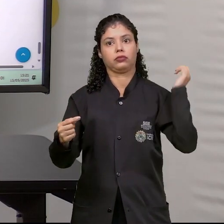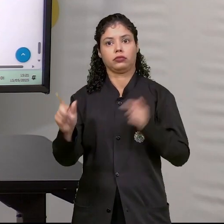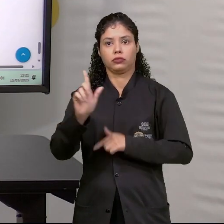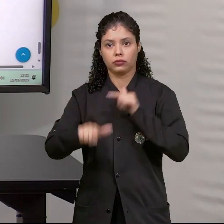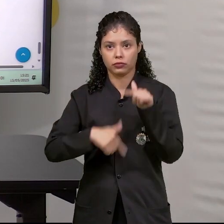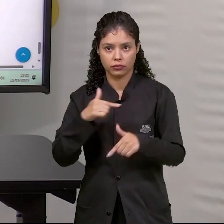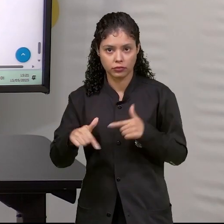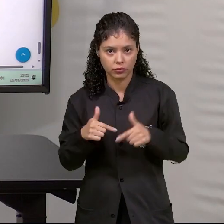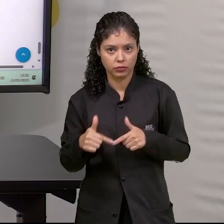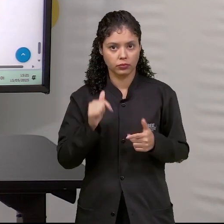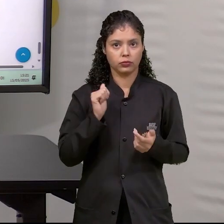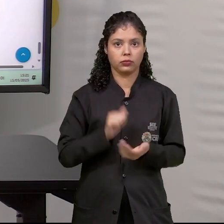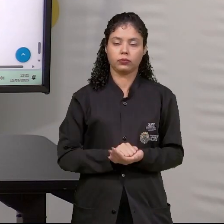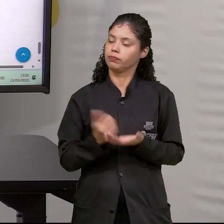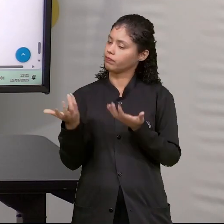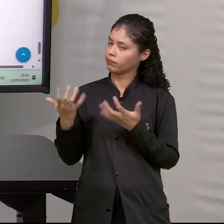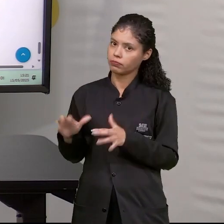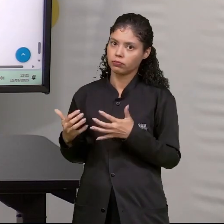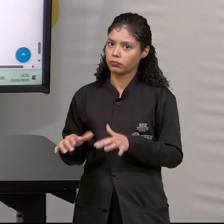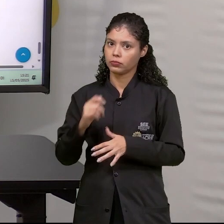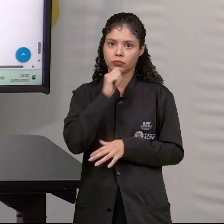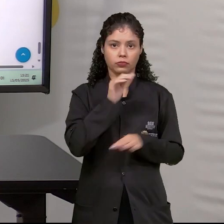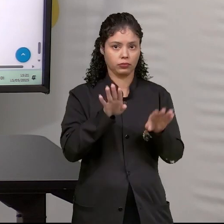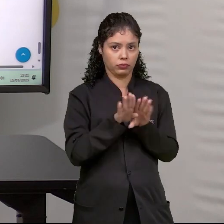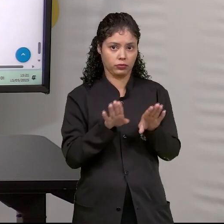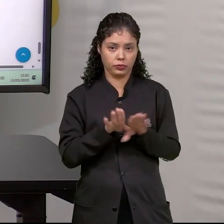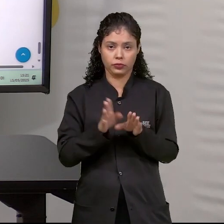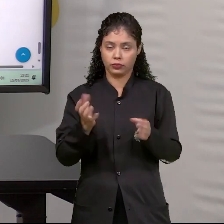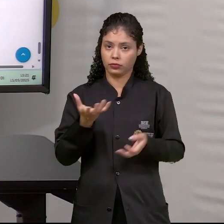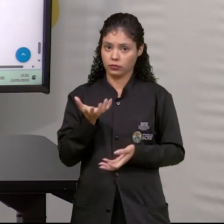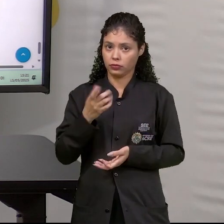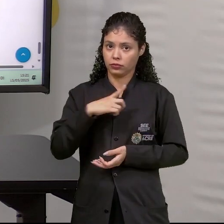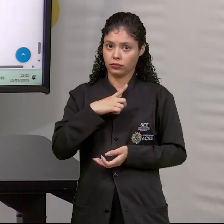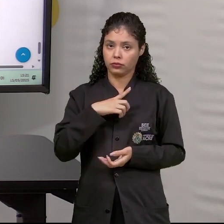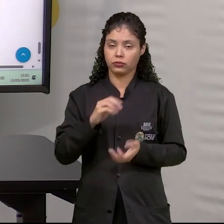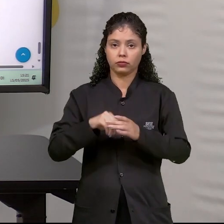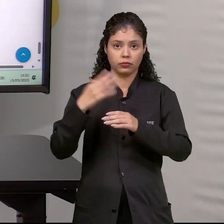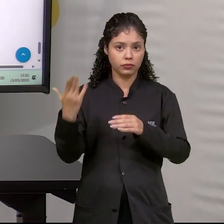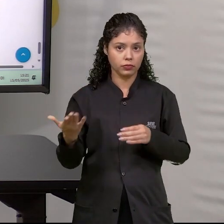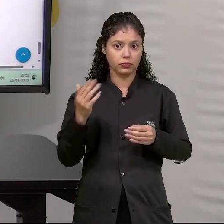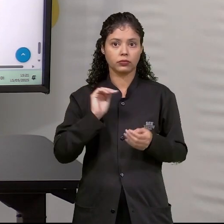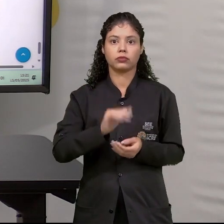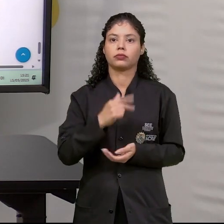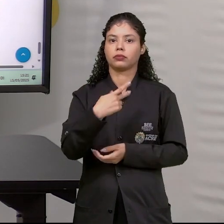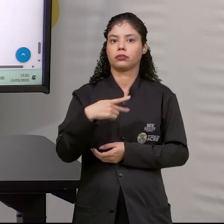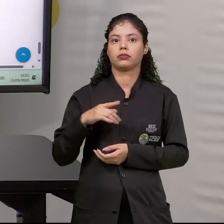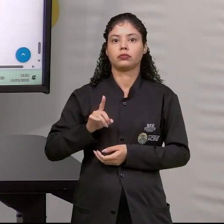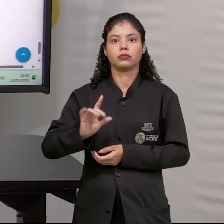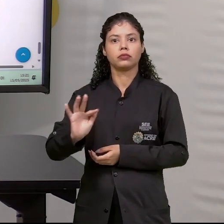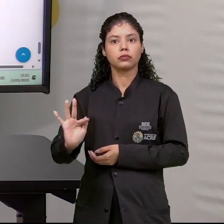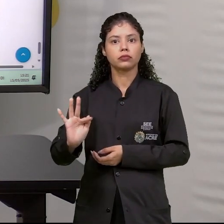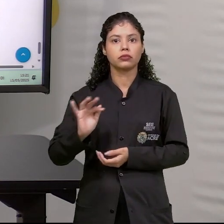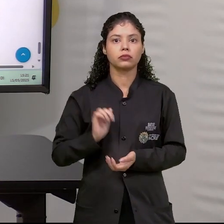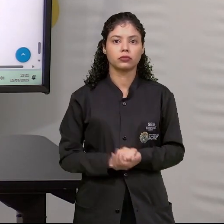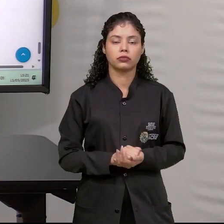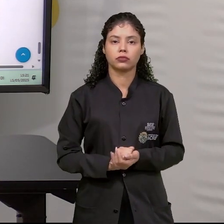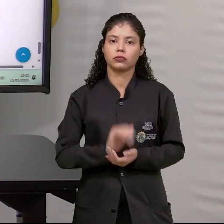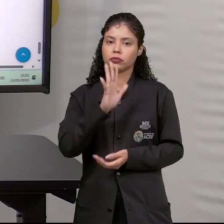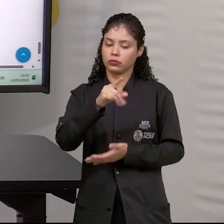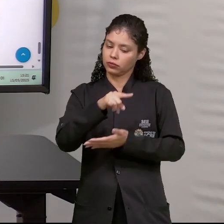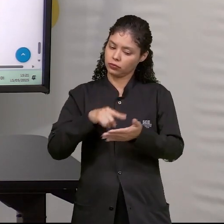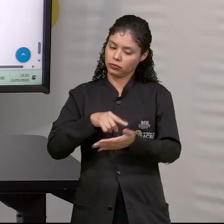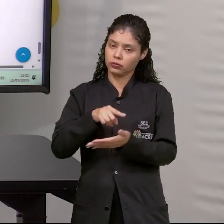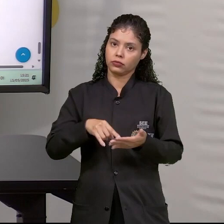trabalhar. Eu não quero colocar um modelo, eu quero ter um documento externo, eu quero colocar um PDF. Se é um documento que não